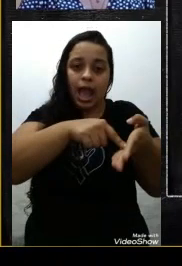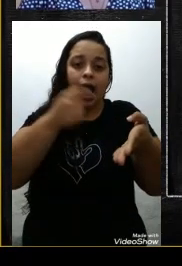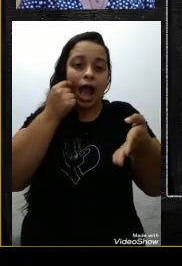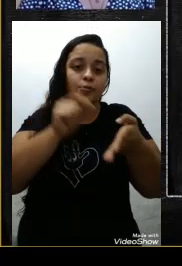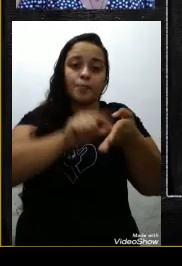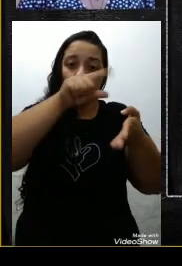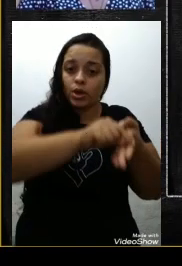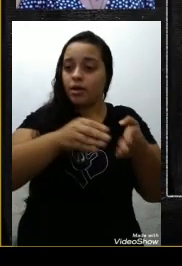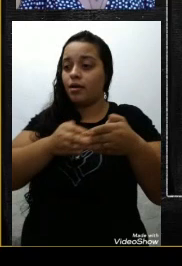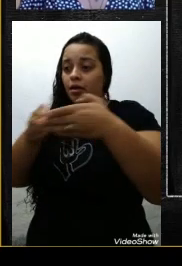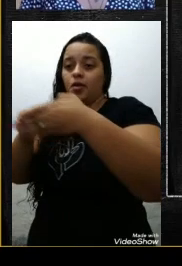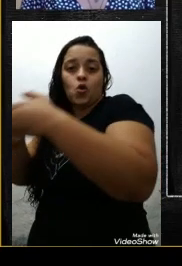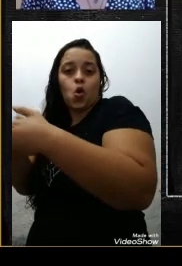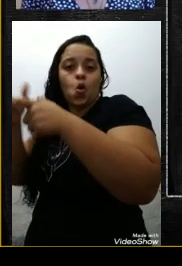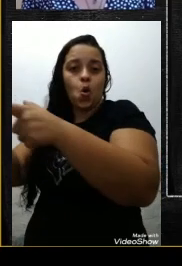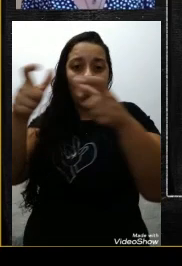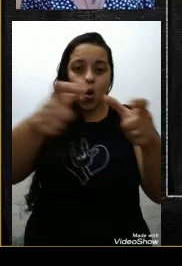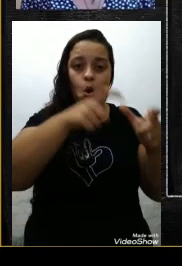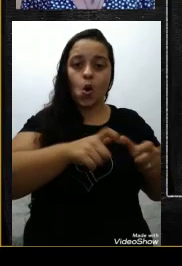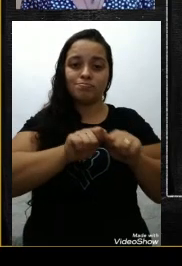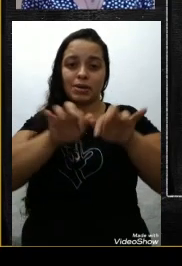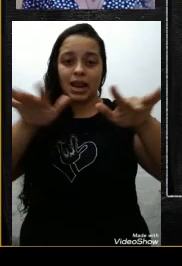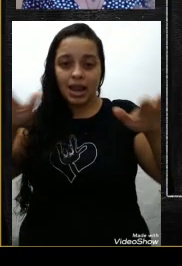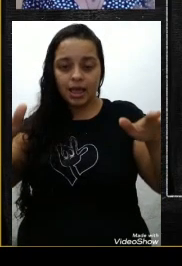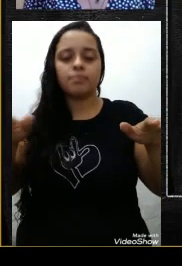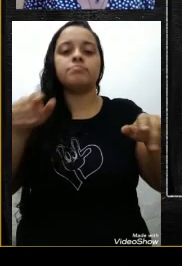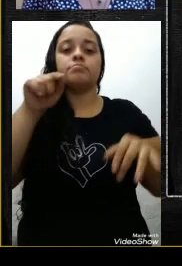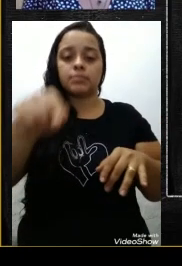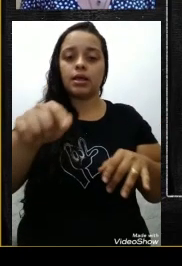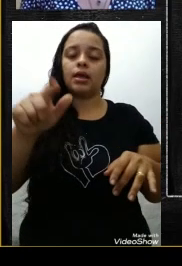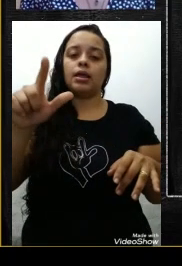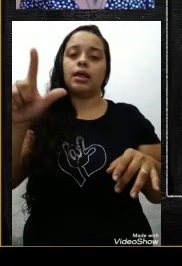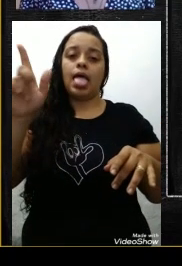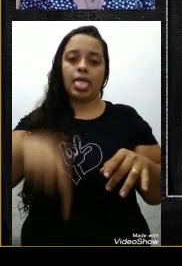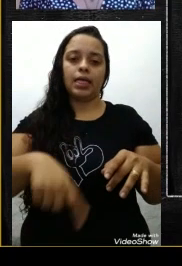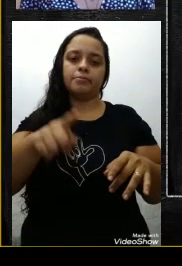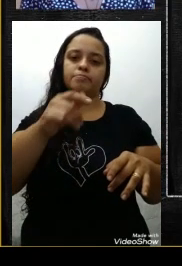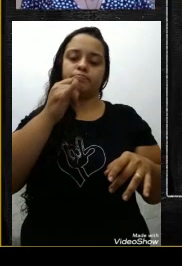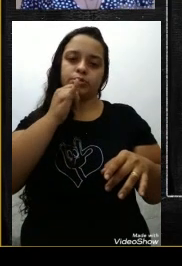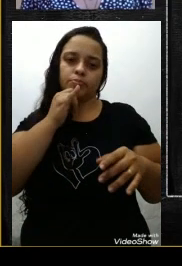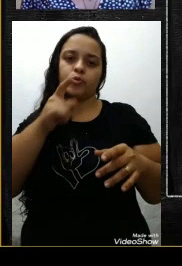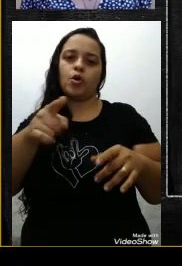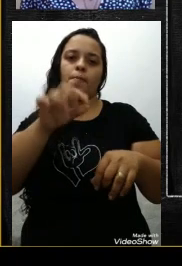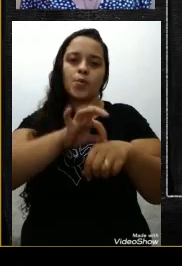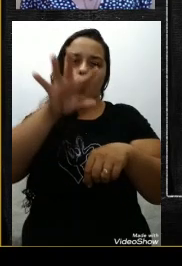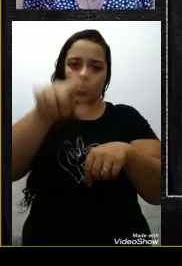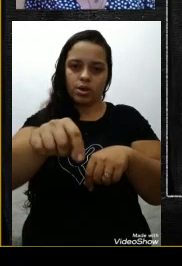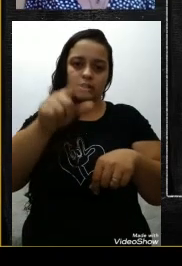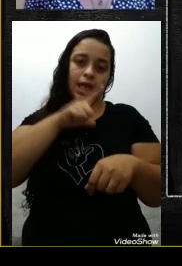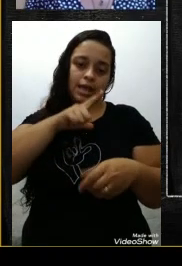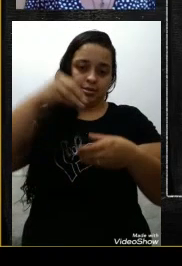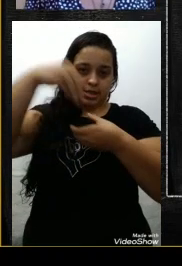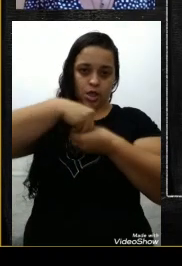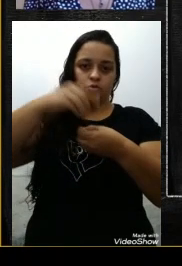comércio. Como eu disse, a doença é causada por uma bactéria que é carregada aí pela